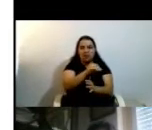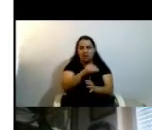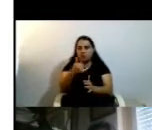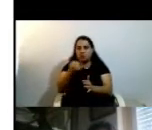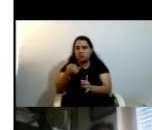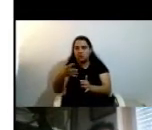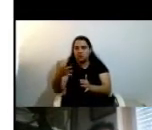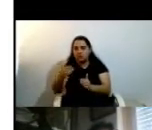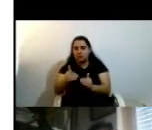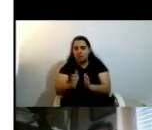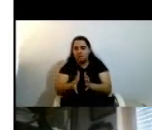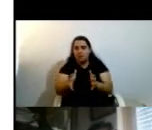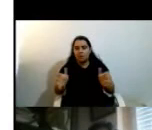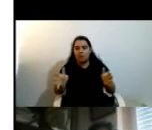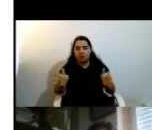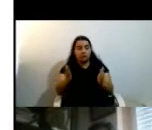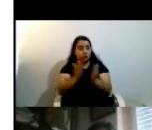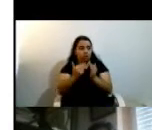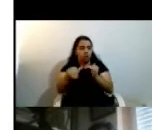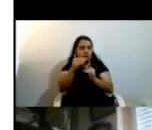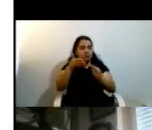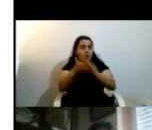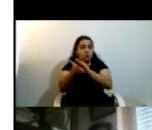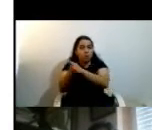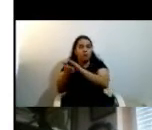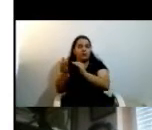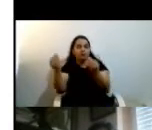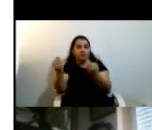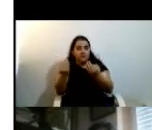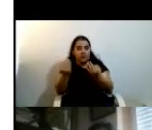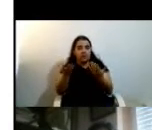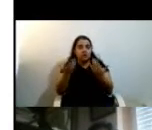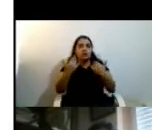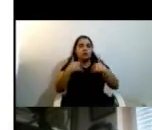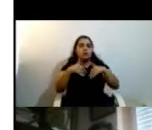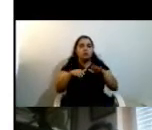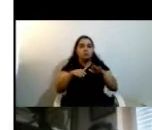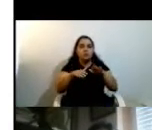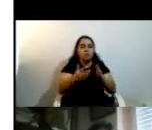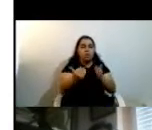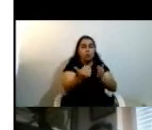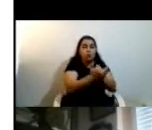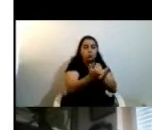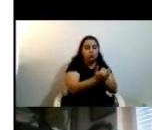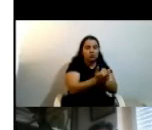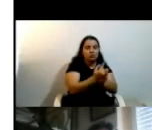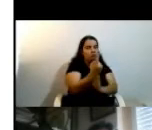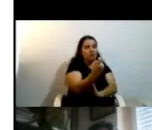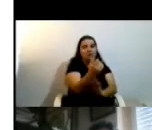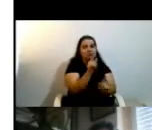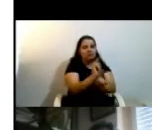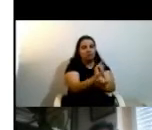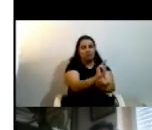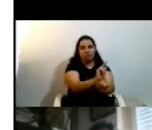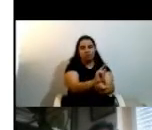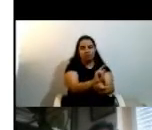ensino superior não é acompanhada por um aumento destes recursos. Por outro lado, também